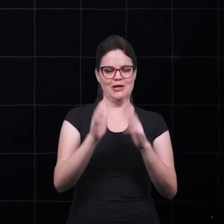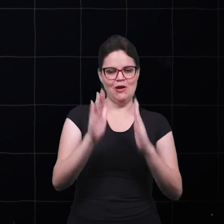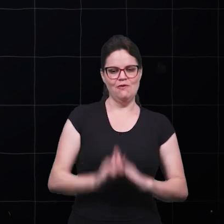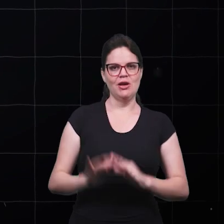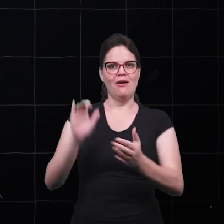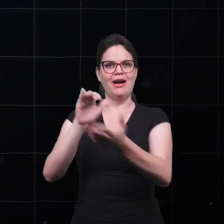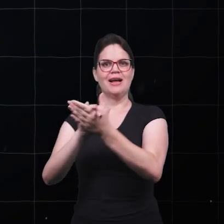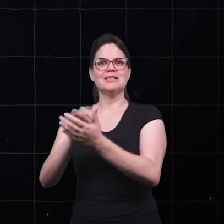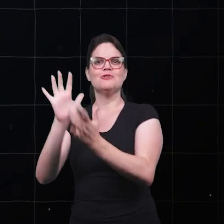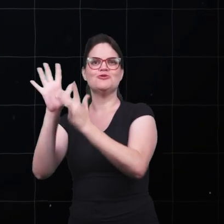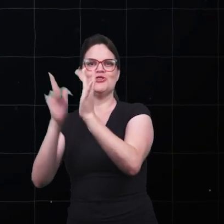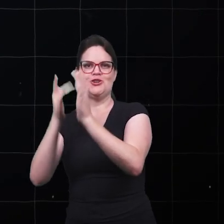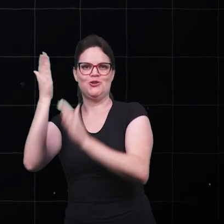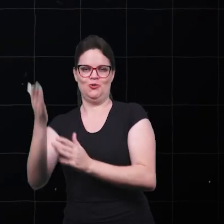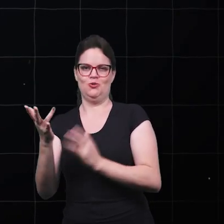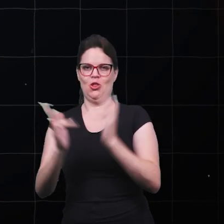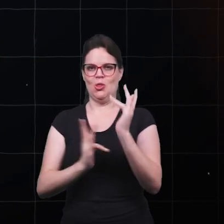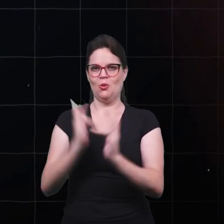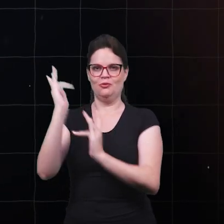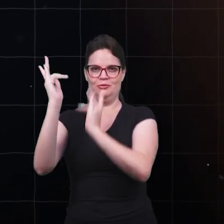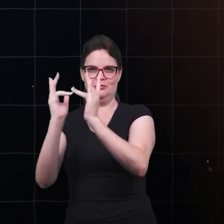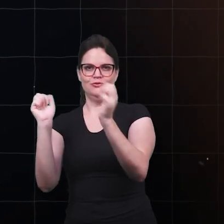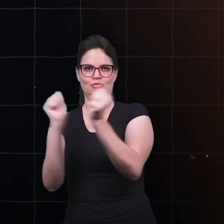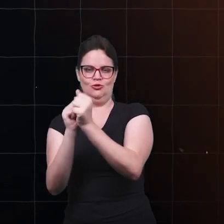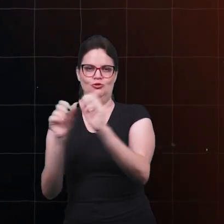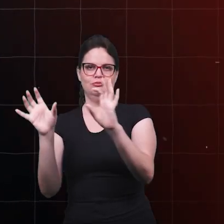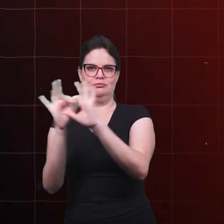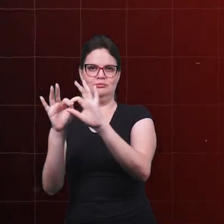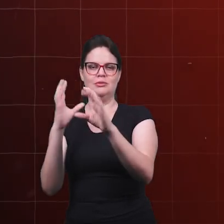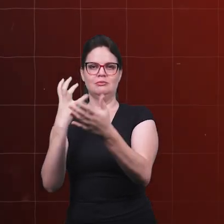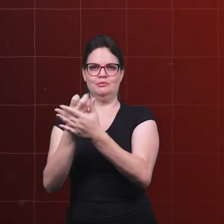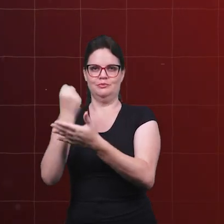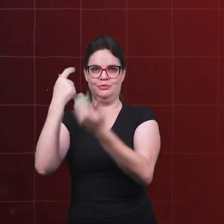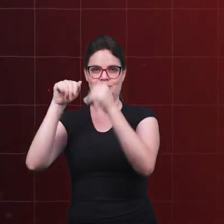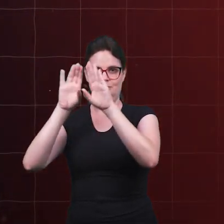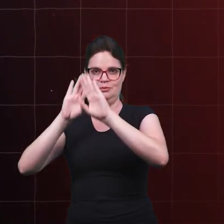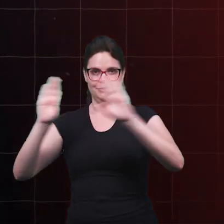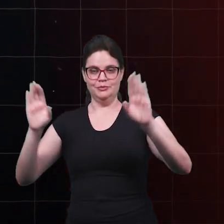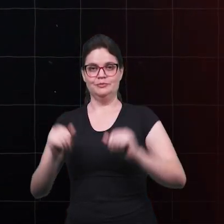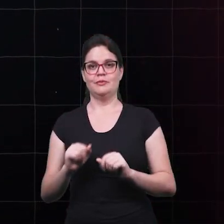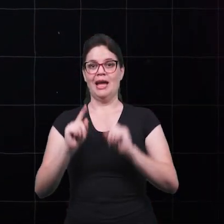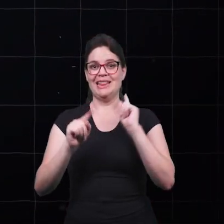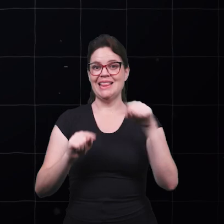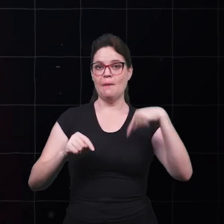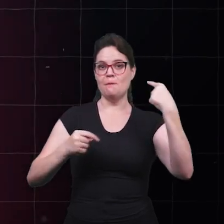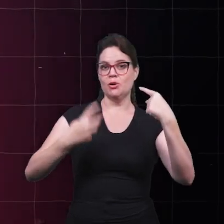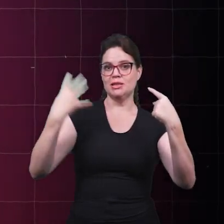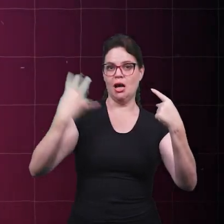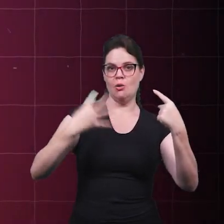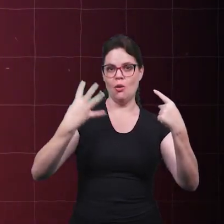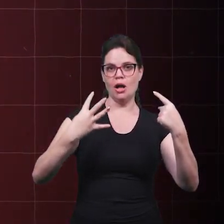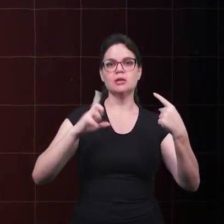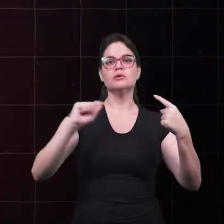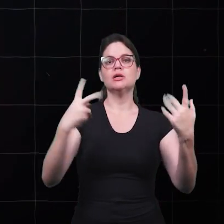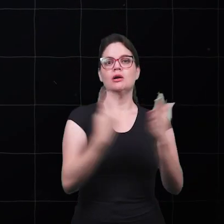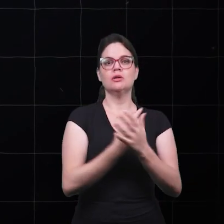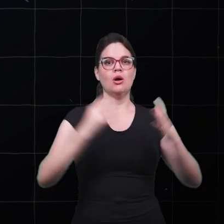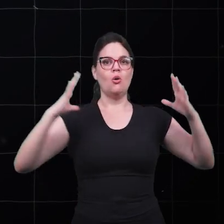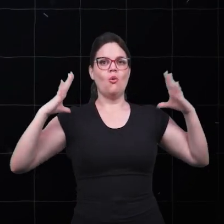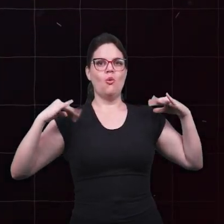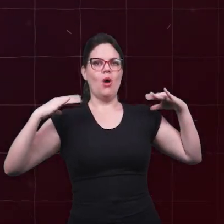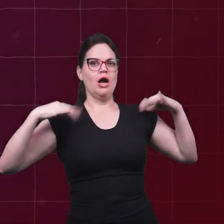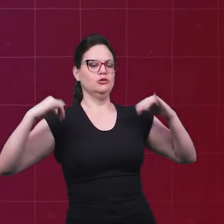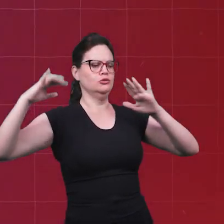anjo voar pelo meio do céu, dizendo com grande voz: Ai, ai, ai dos que habitam sobre a